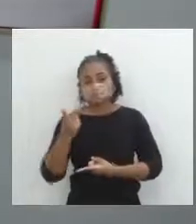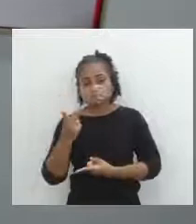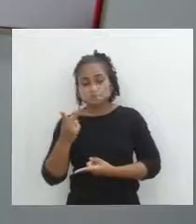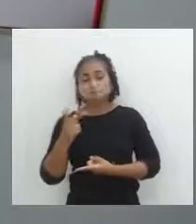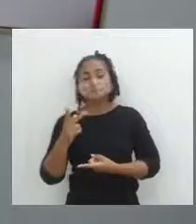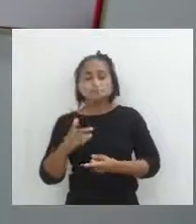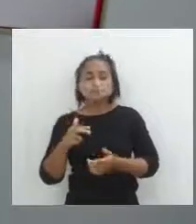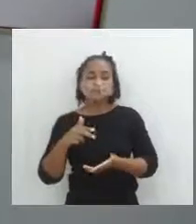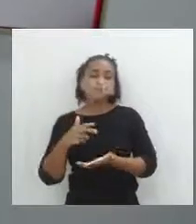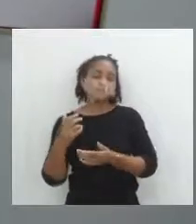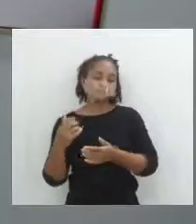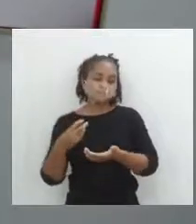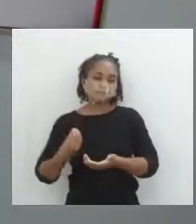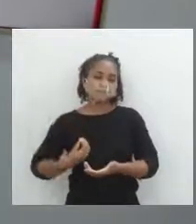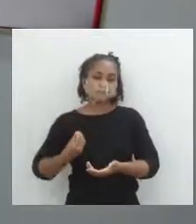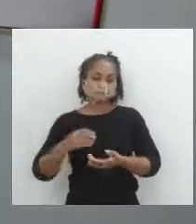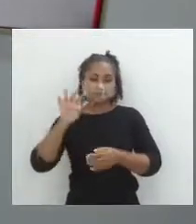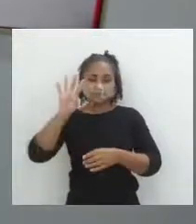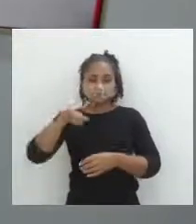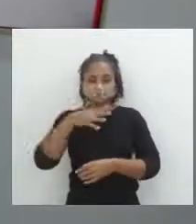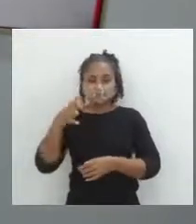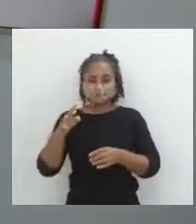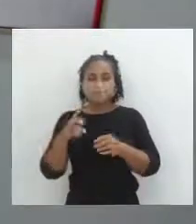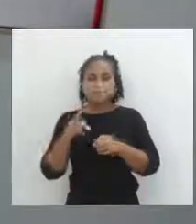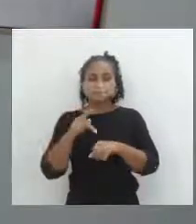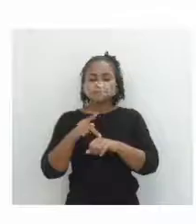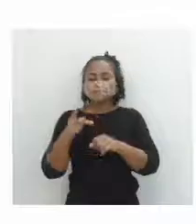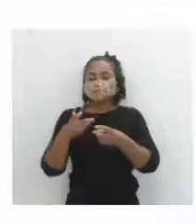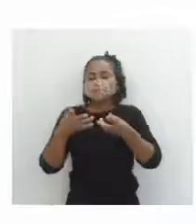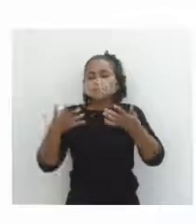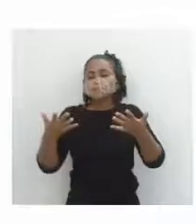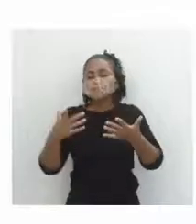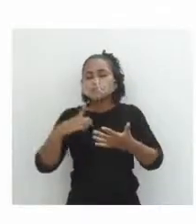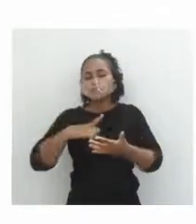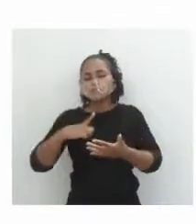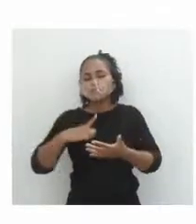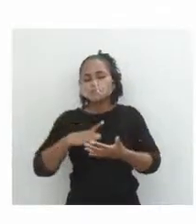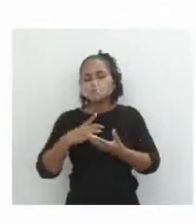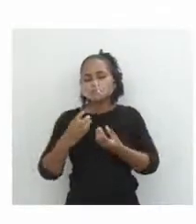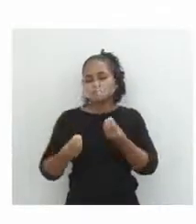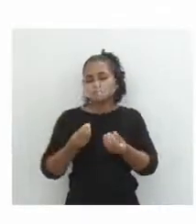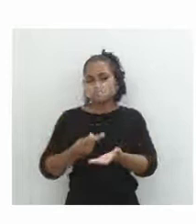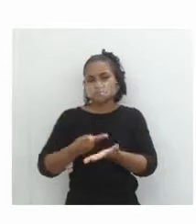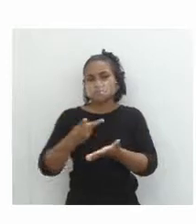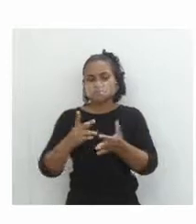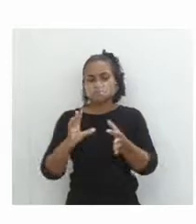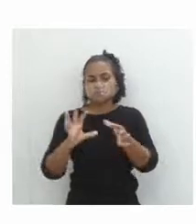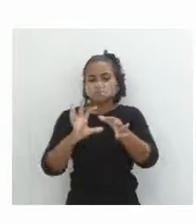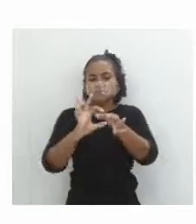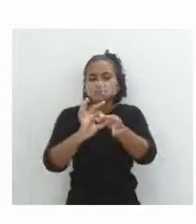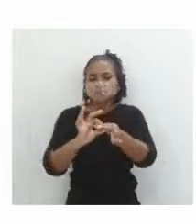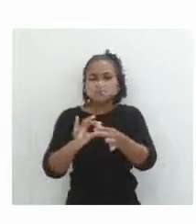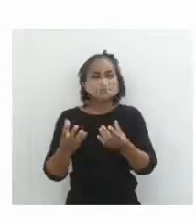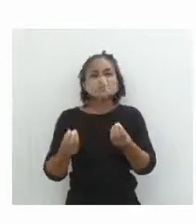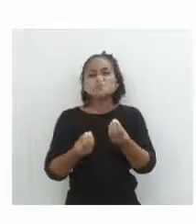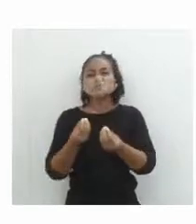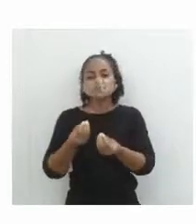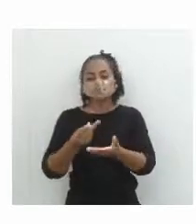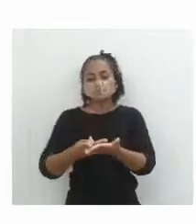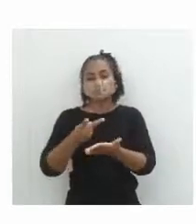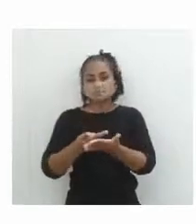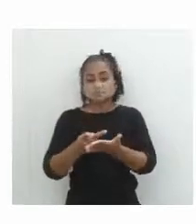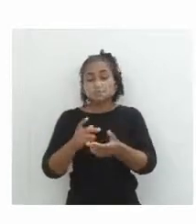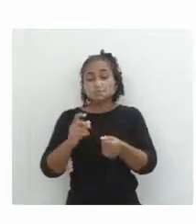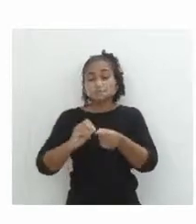que está presente dentro da tabela periódica. A gente vai começar a entender como é que ocorre essa junção desses dois elementos